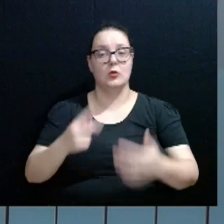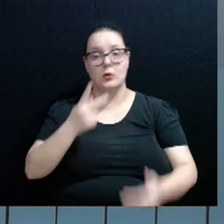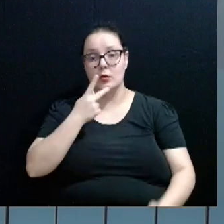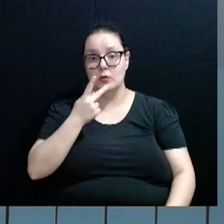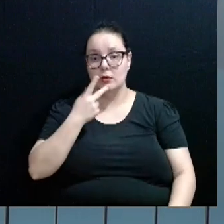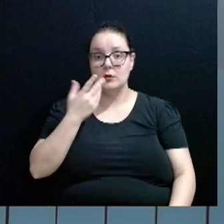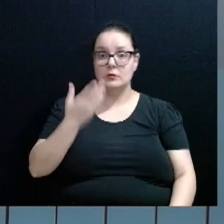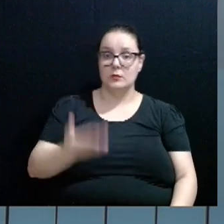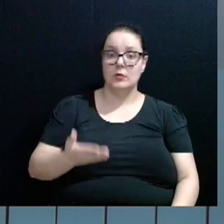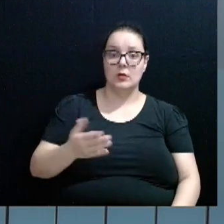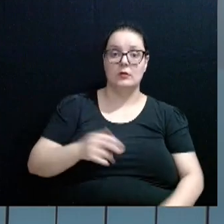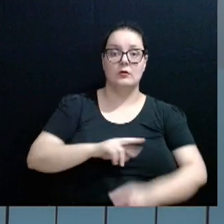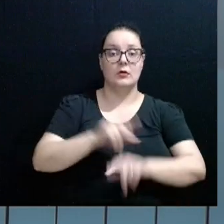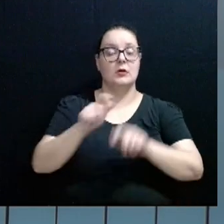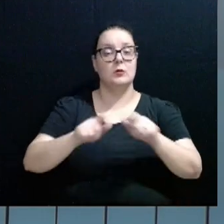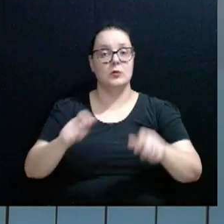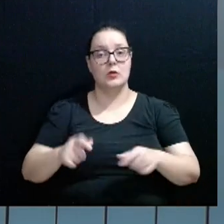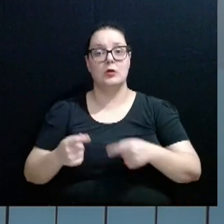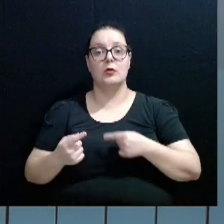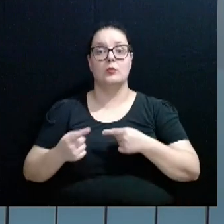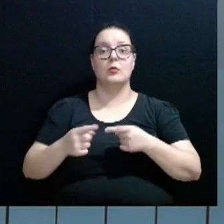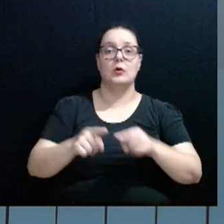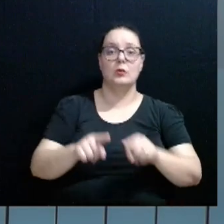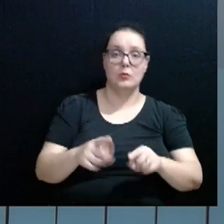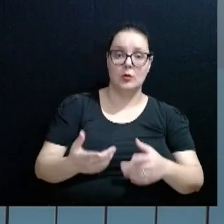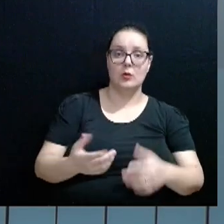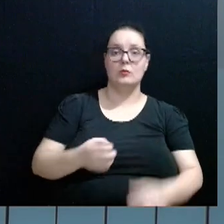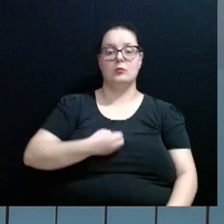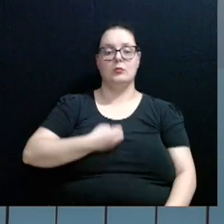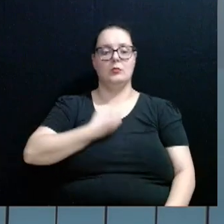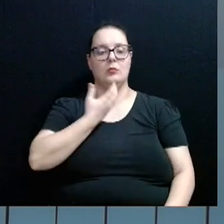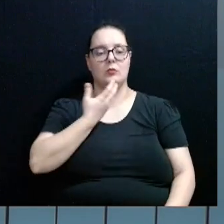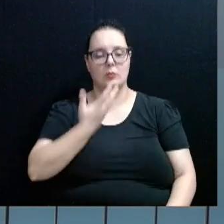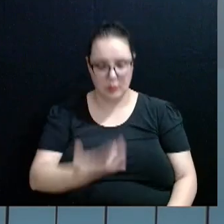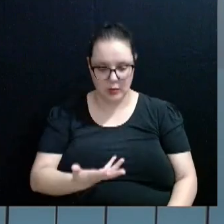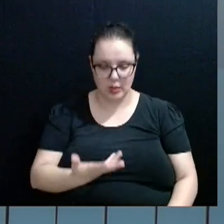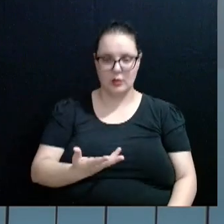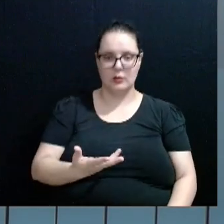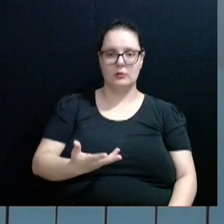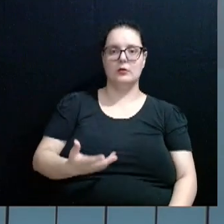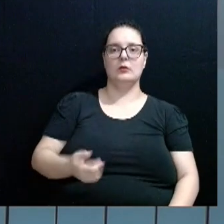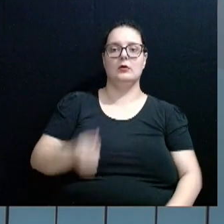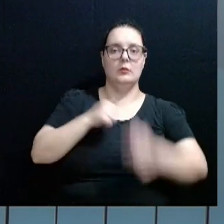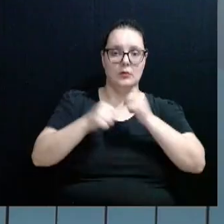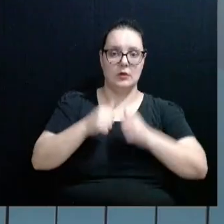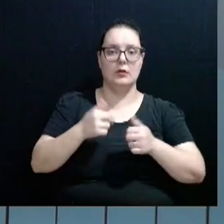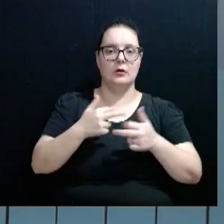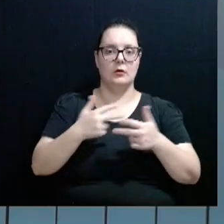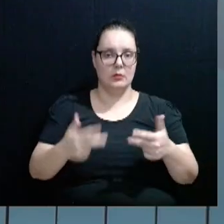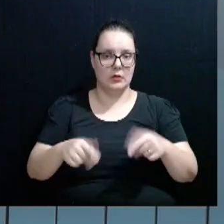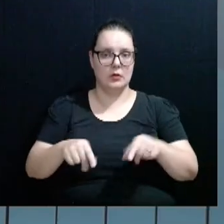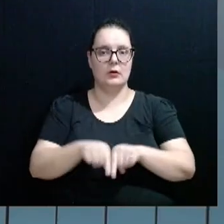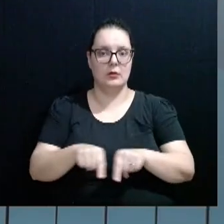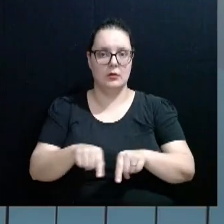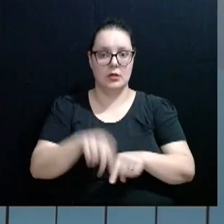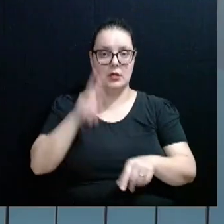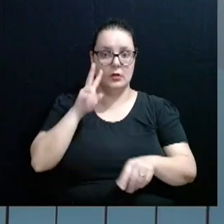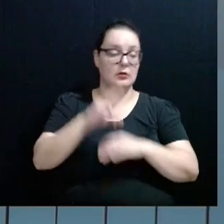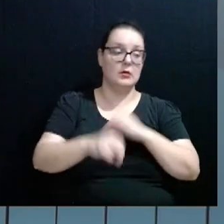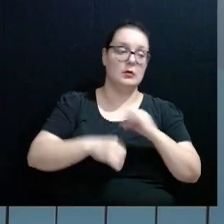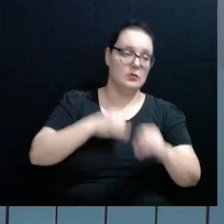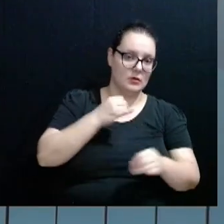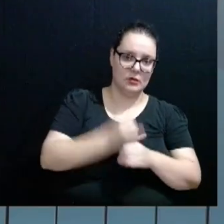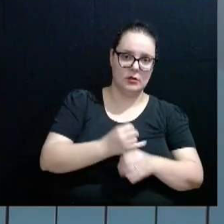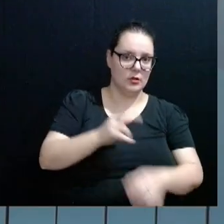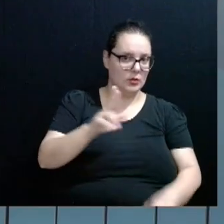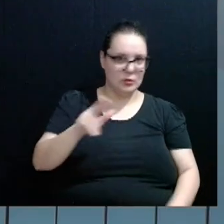acaba provocando, né, vômitos, acaba bebendo alguma coisa também, que viu na internet, isso jamais pode